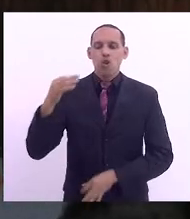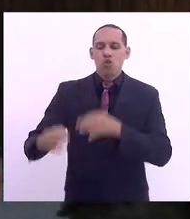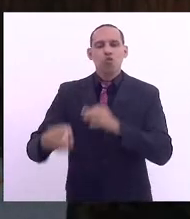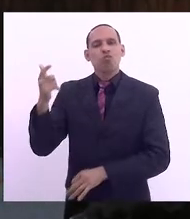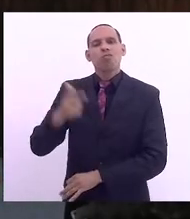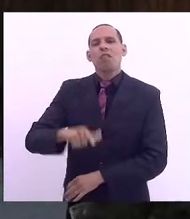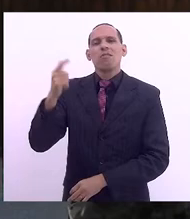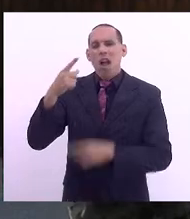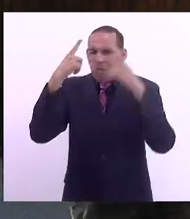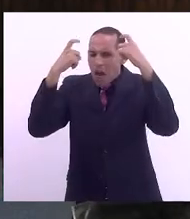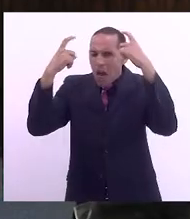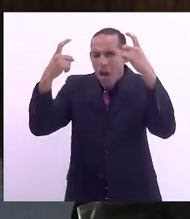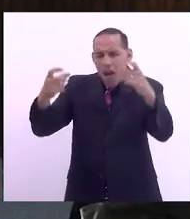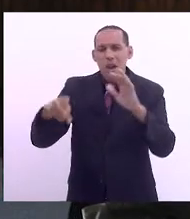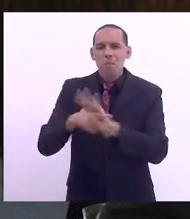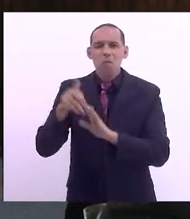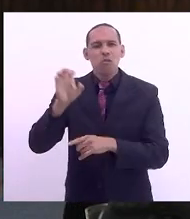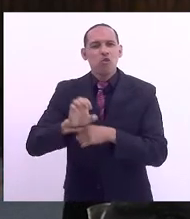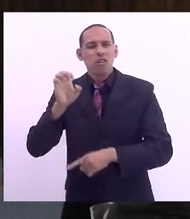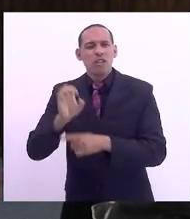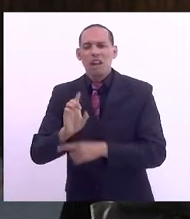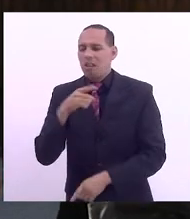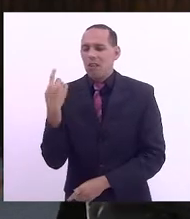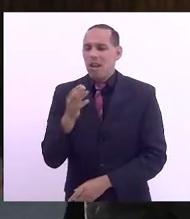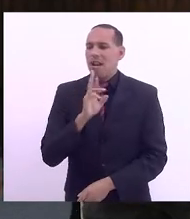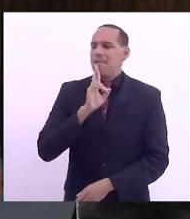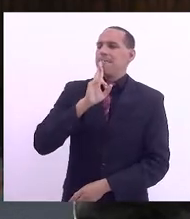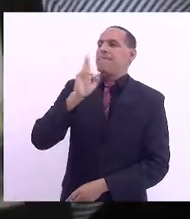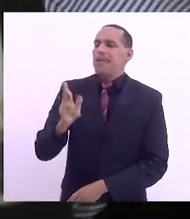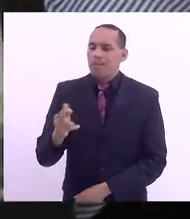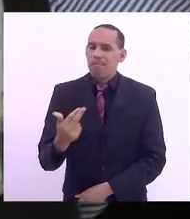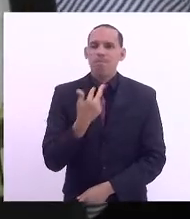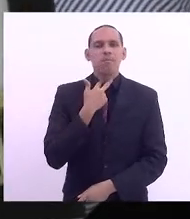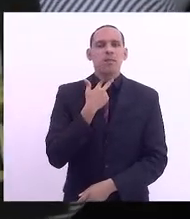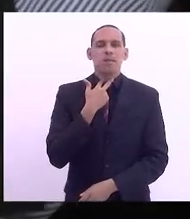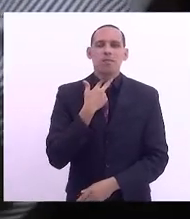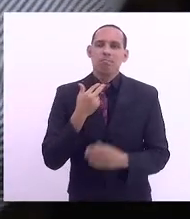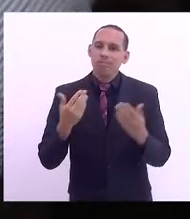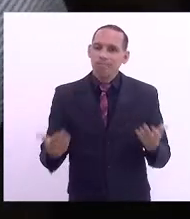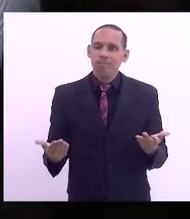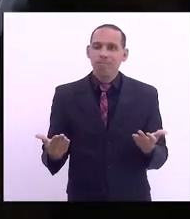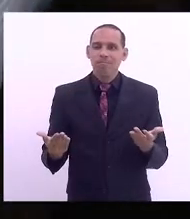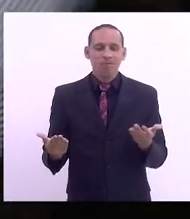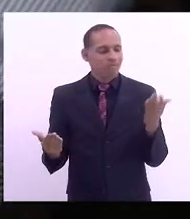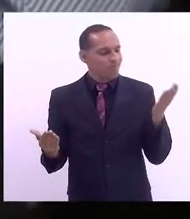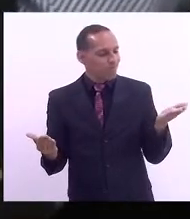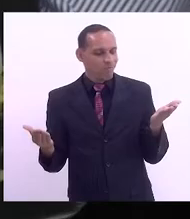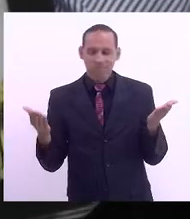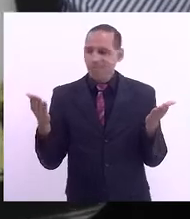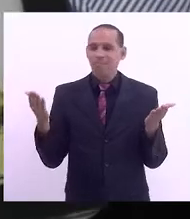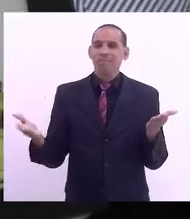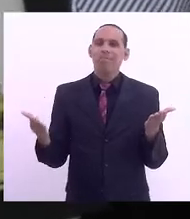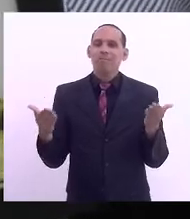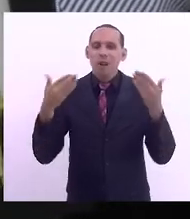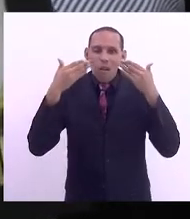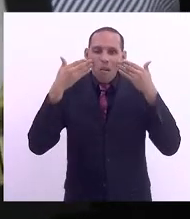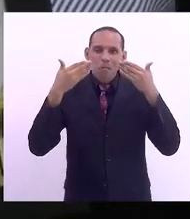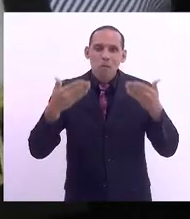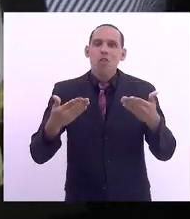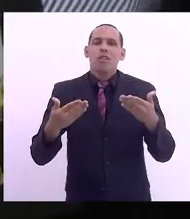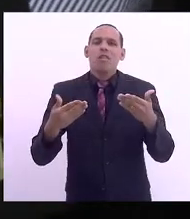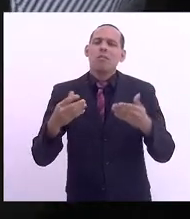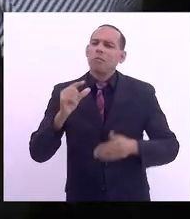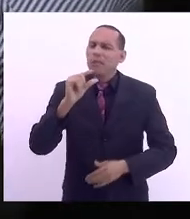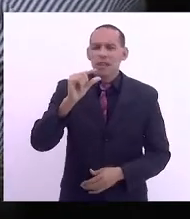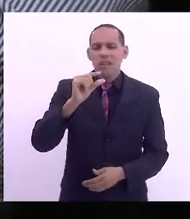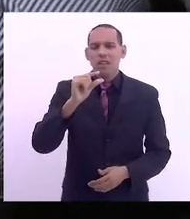tanta violência de Estado que a gente não pode nem revidar. Então, aqui há uma pequena amostra, uma pequena demonstração, uma